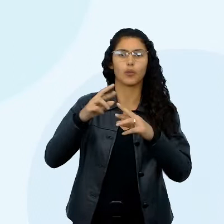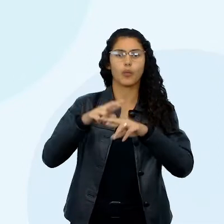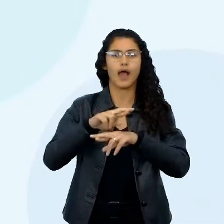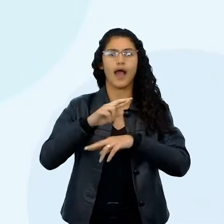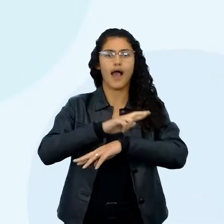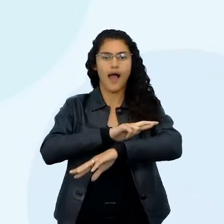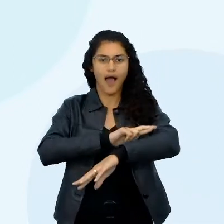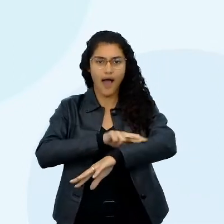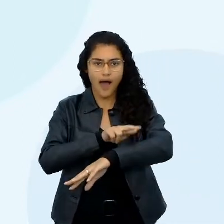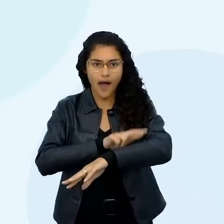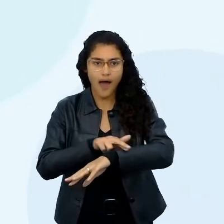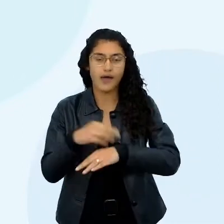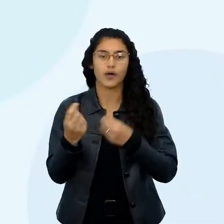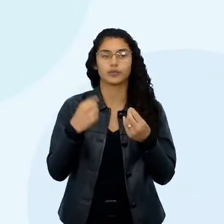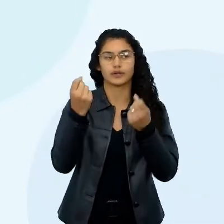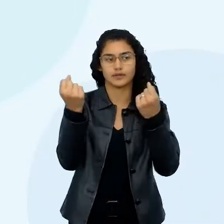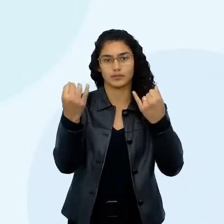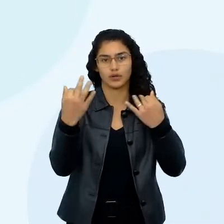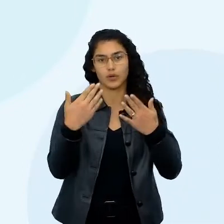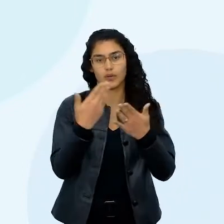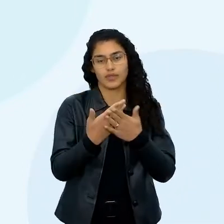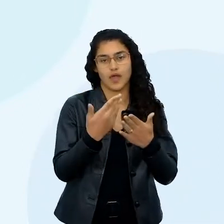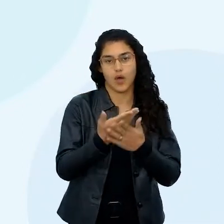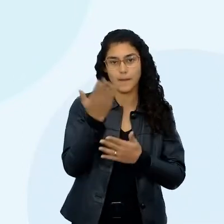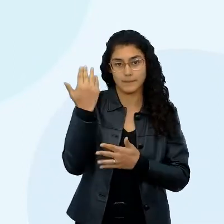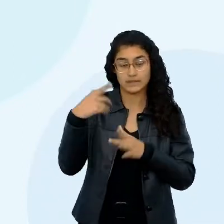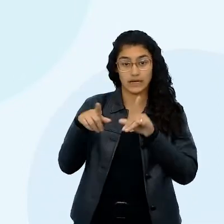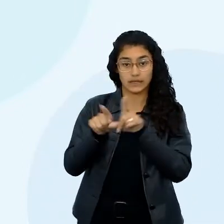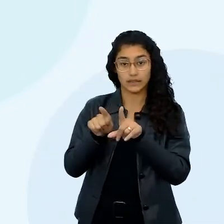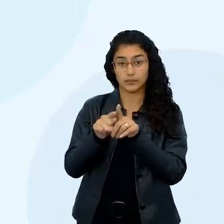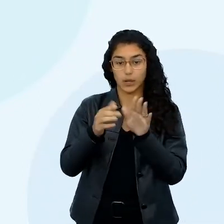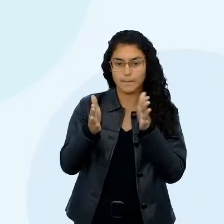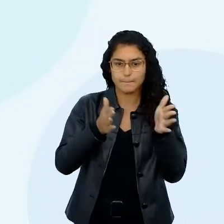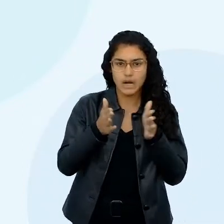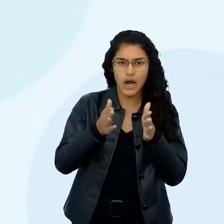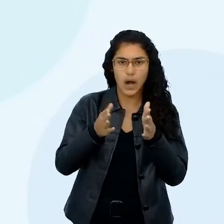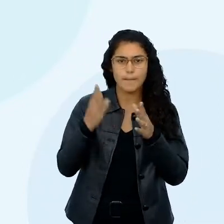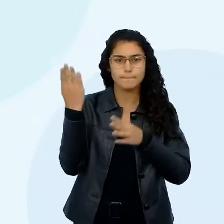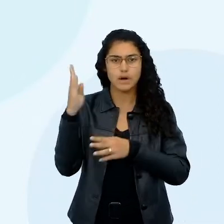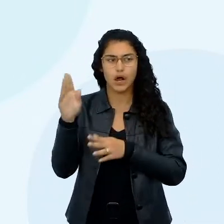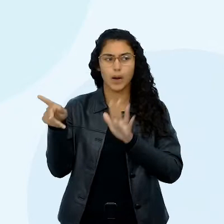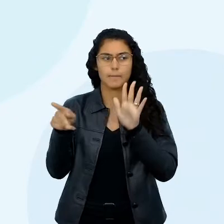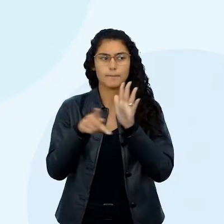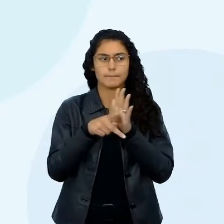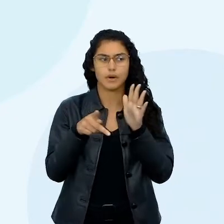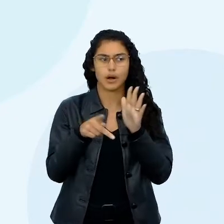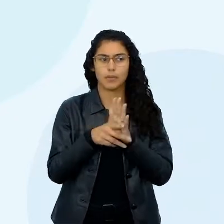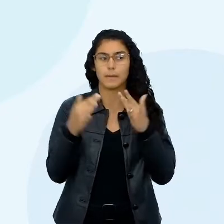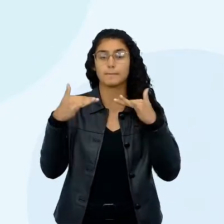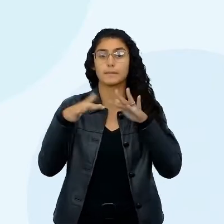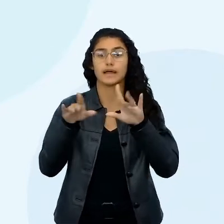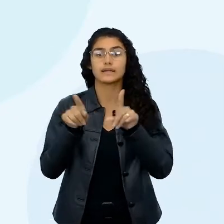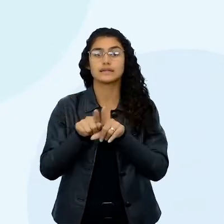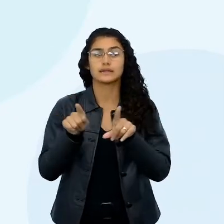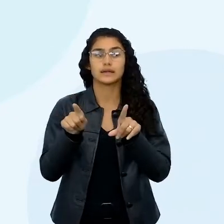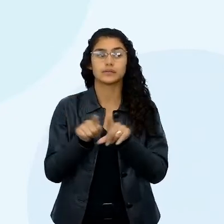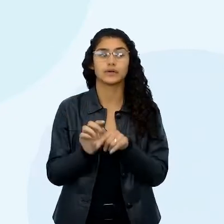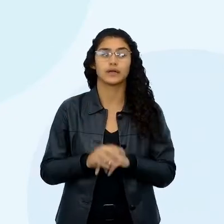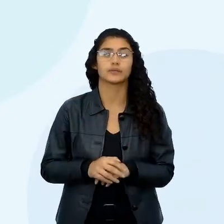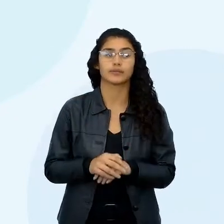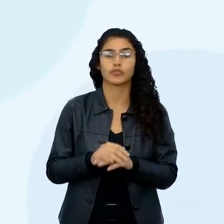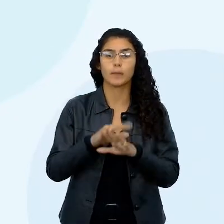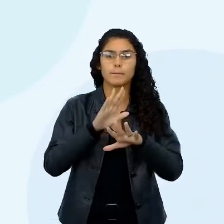raça, que, como nós falamos na aula passada, é uma categoria biológica, mas que